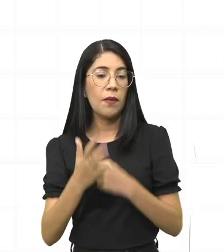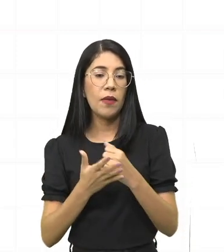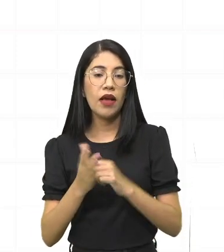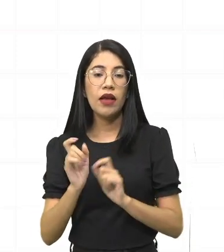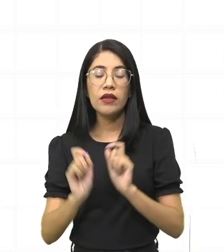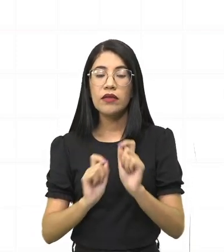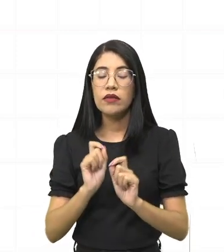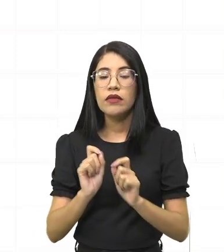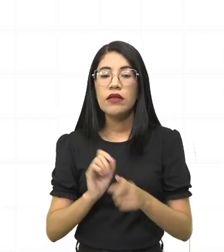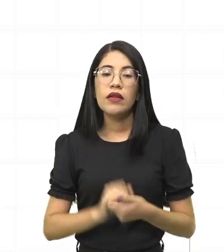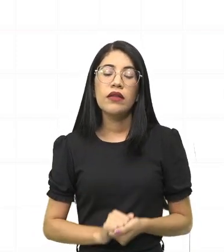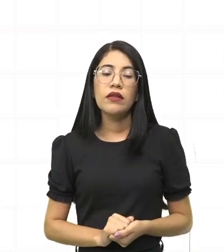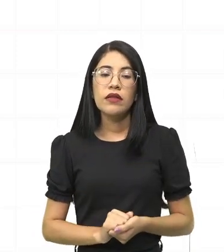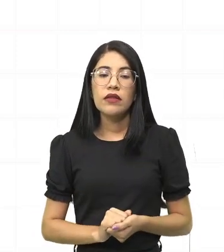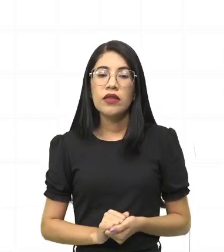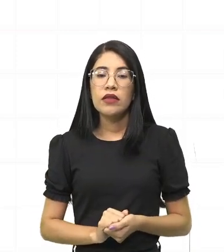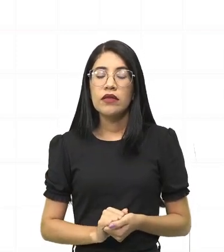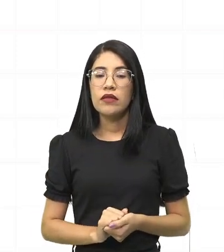baseada